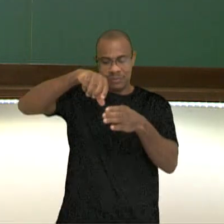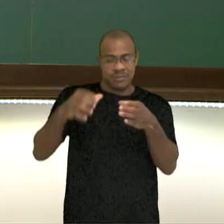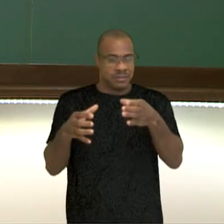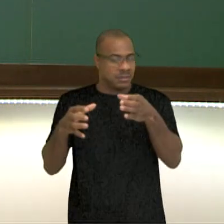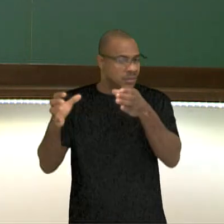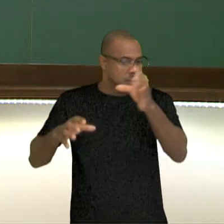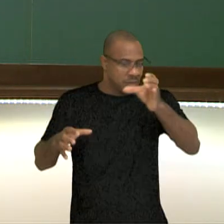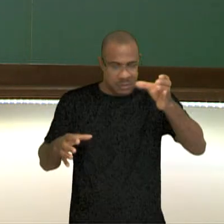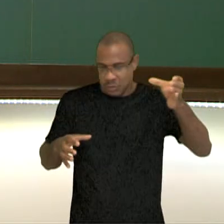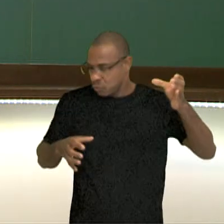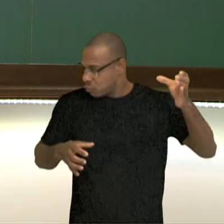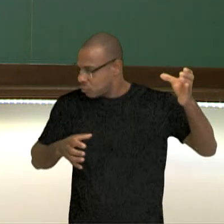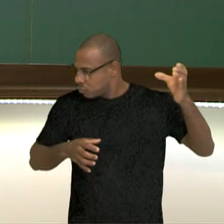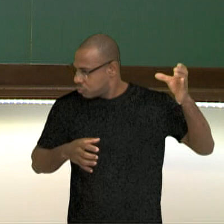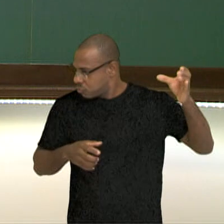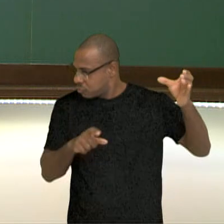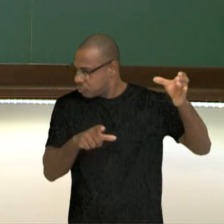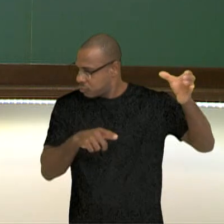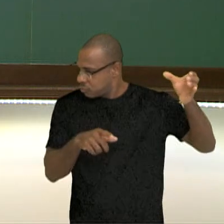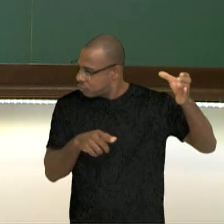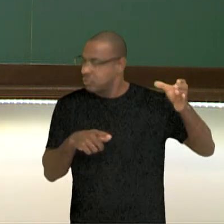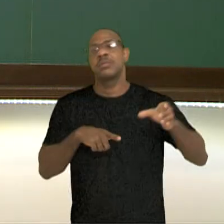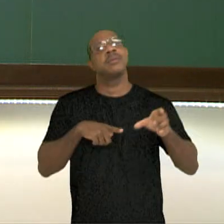criar sonoridades nas suas músicas.